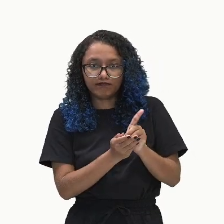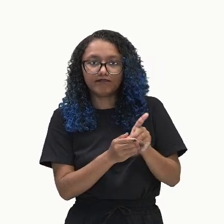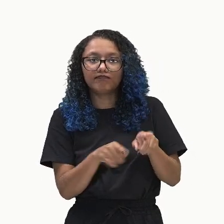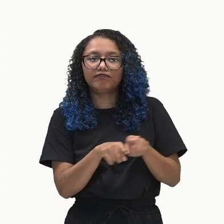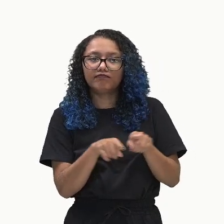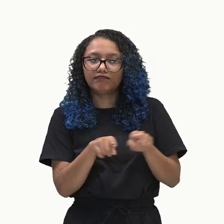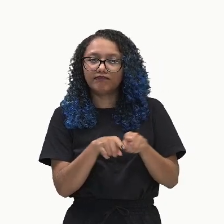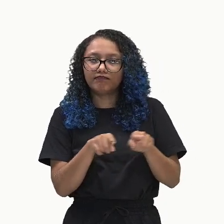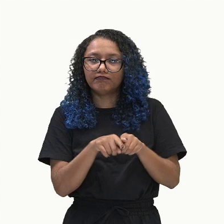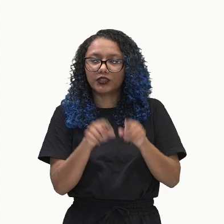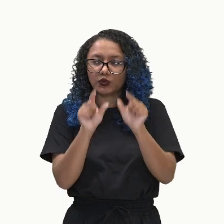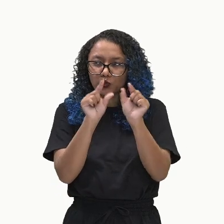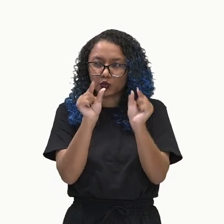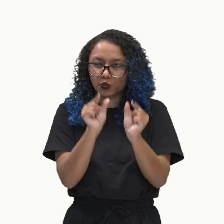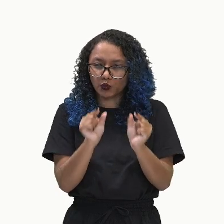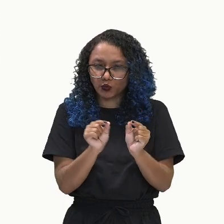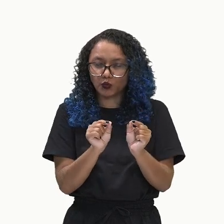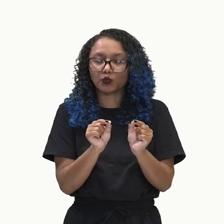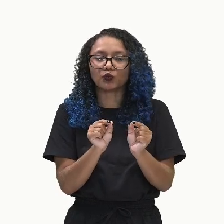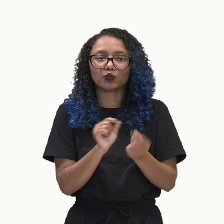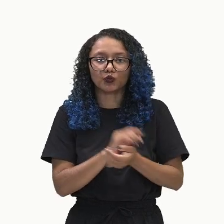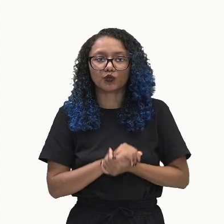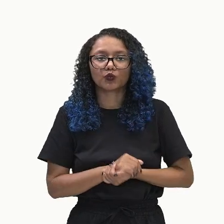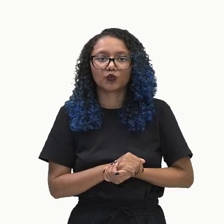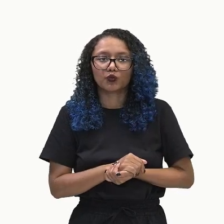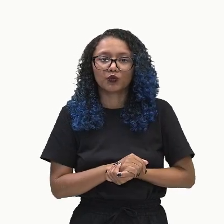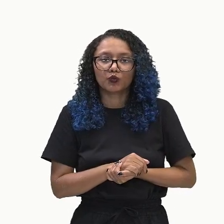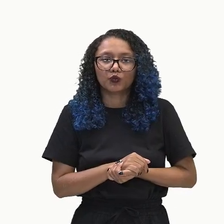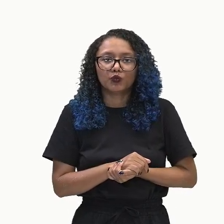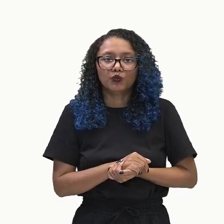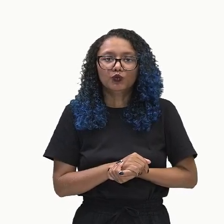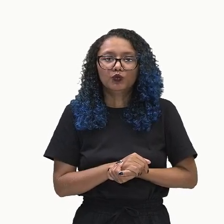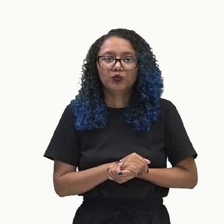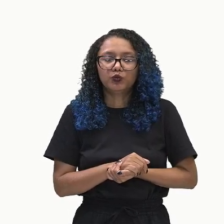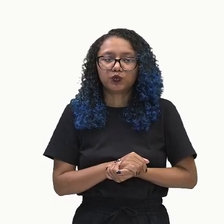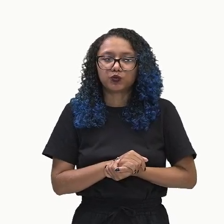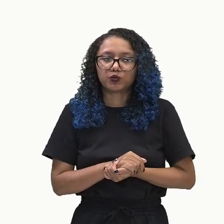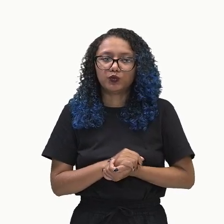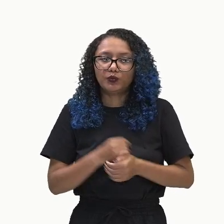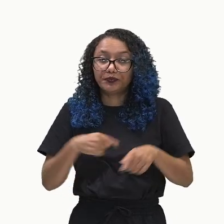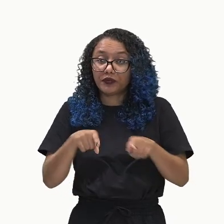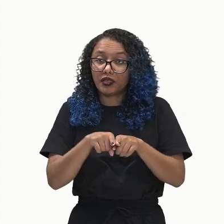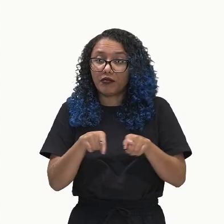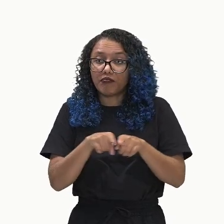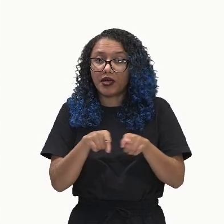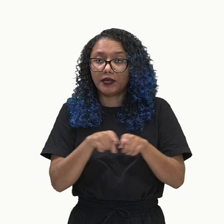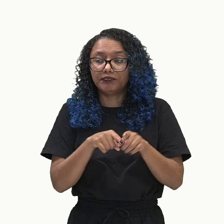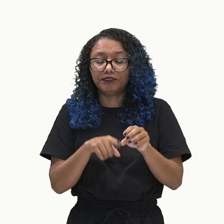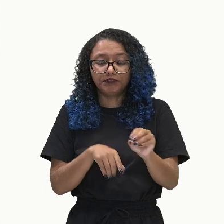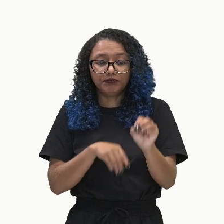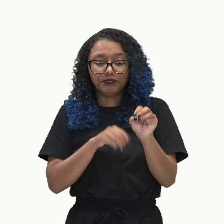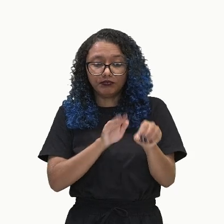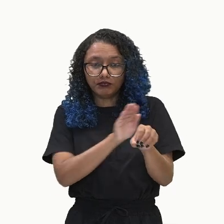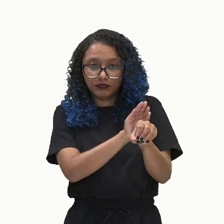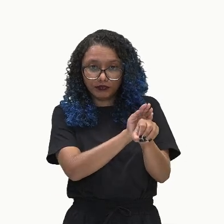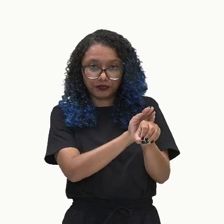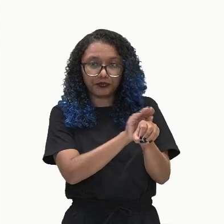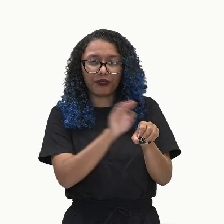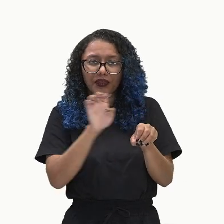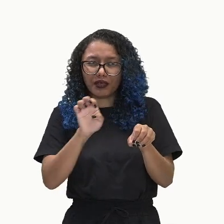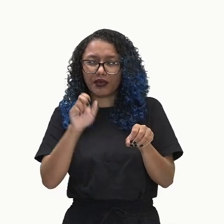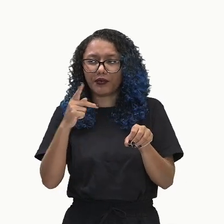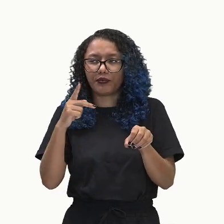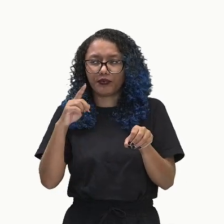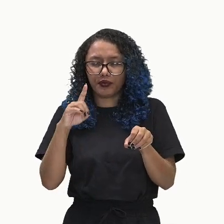lá dentro dos testículos, né? Todo o epidídimo, onde vai se reunir todos os